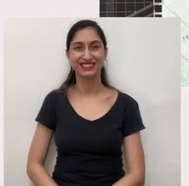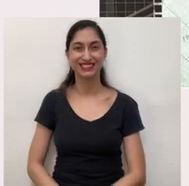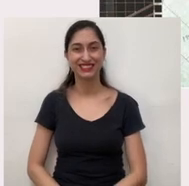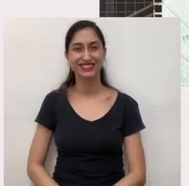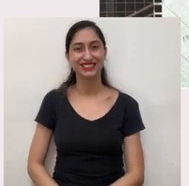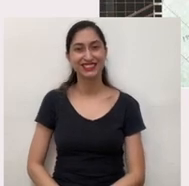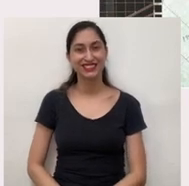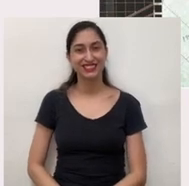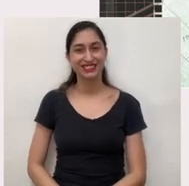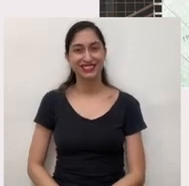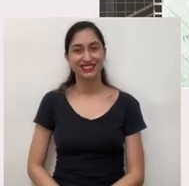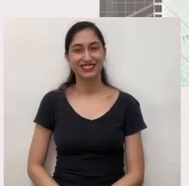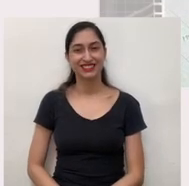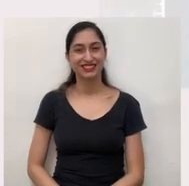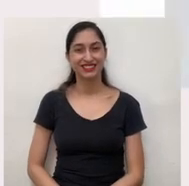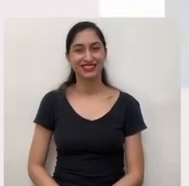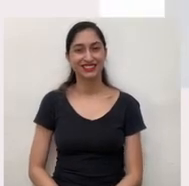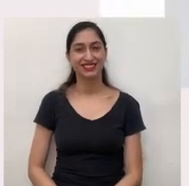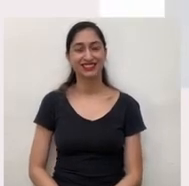pode passar.